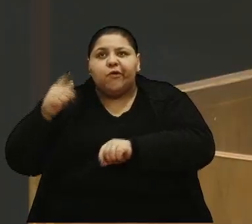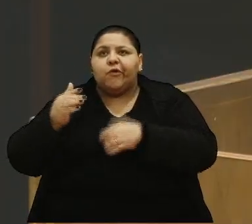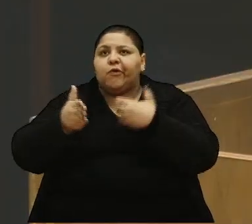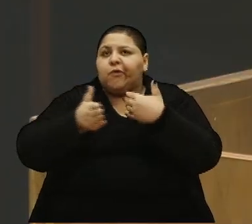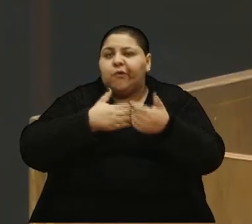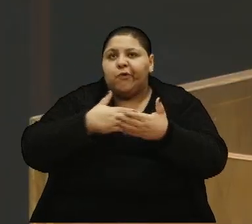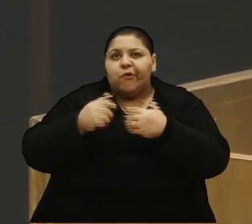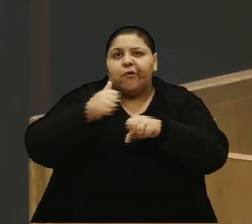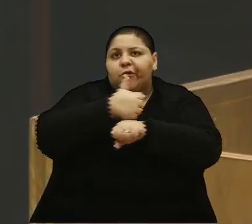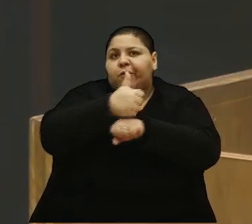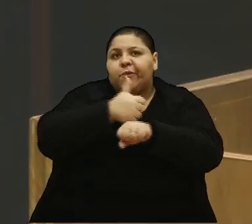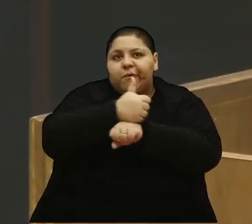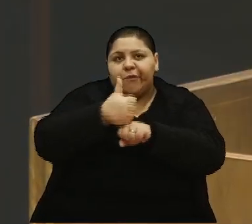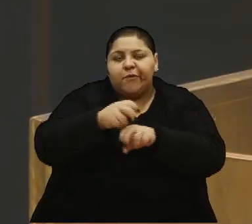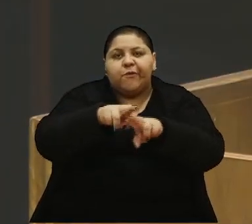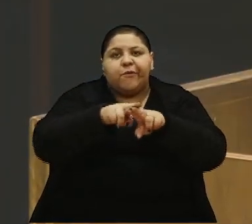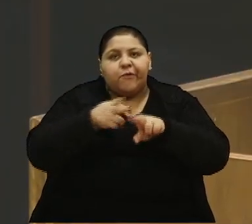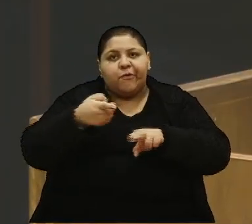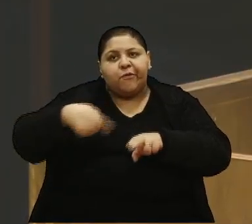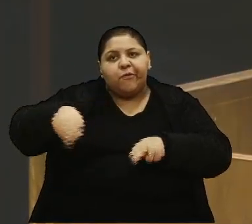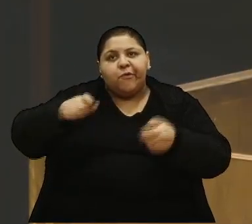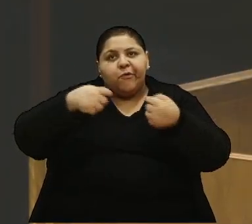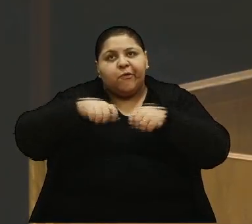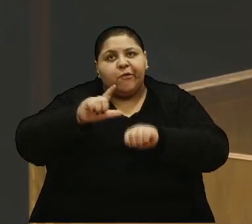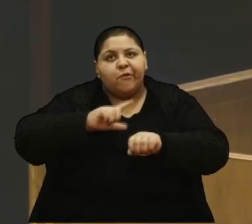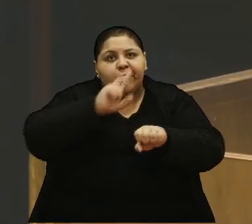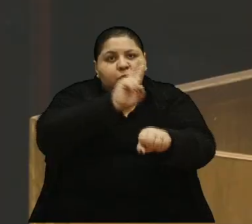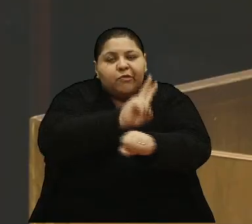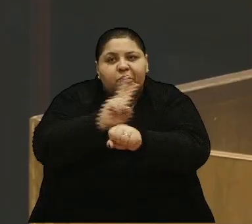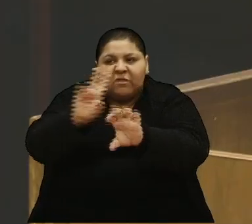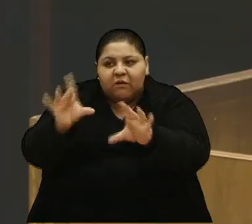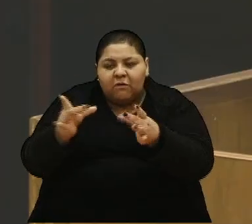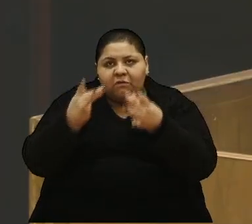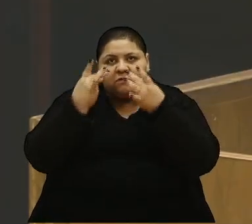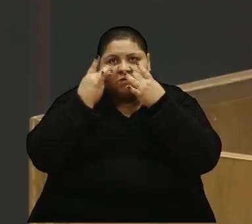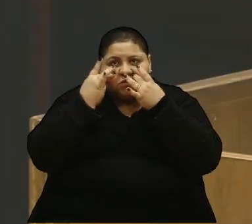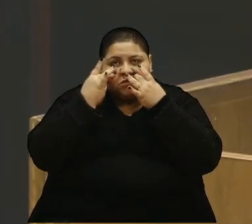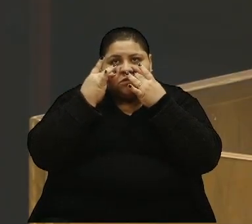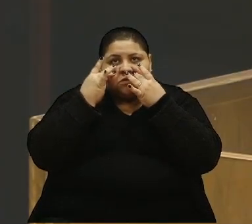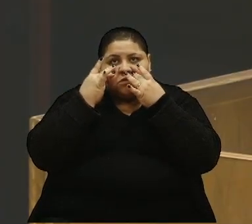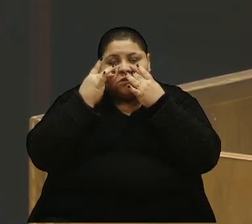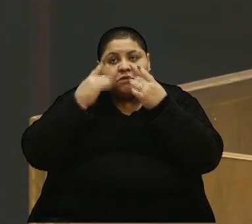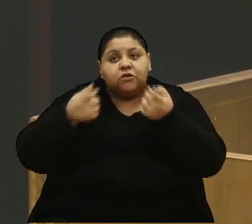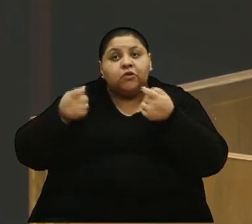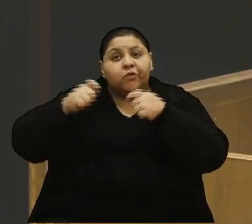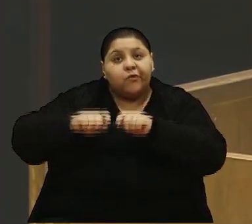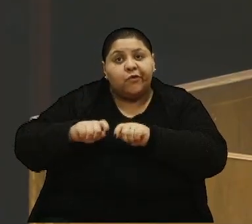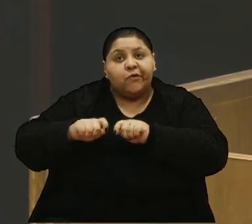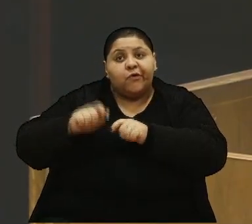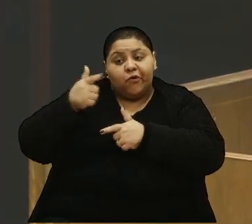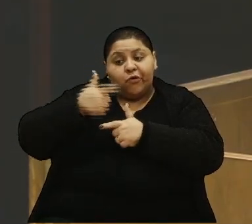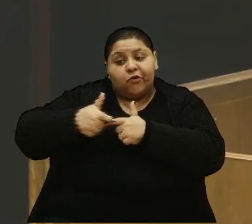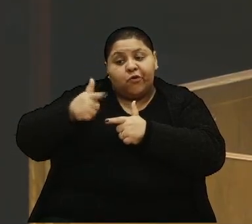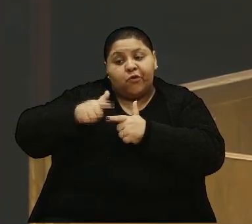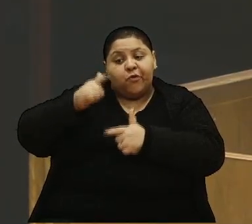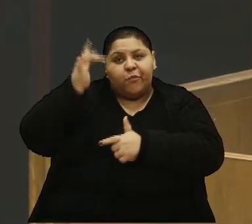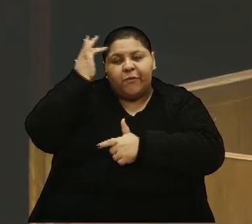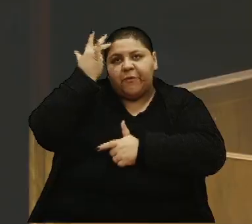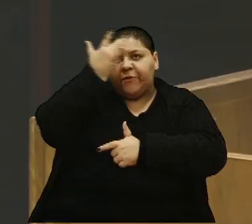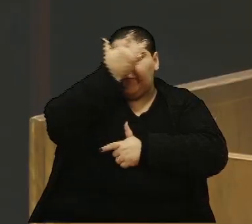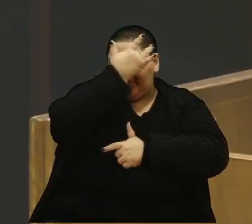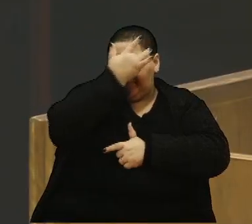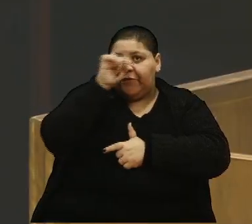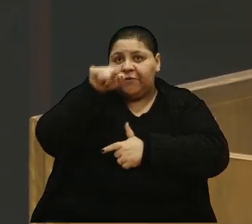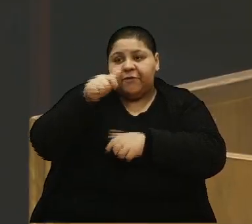qualquer profissional. Por isso que nós precisamos ter um cuidado atento para que, na possibilidade de um problema de saúde mental,